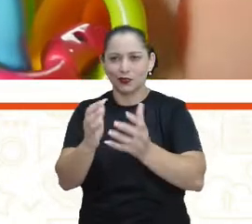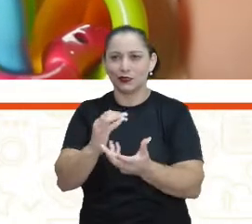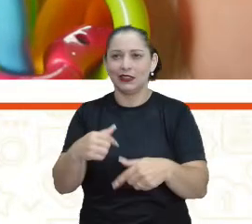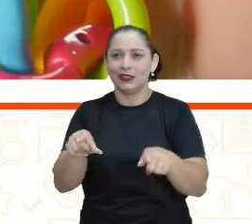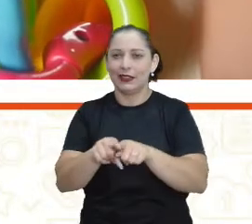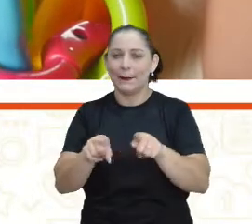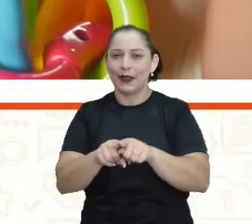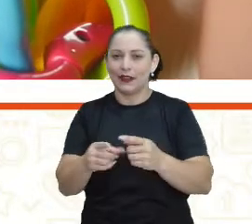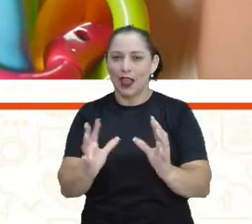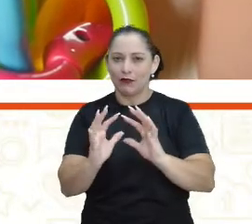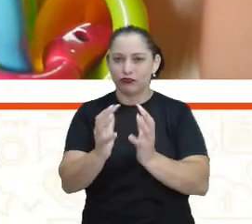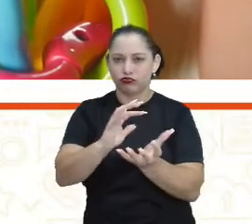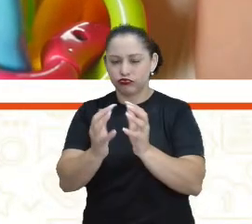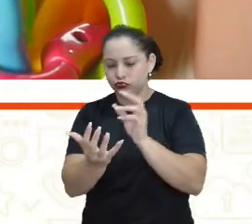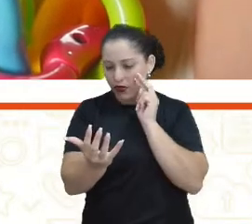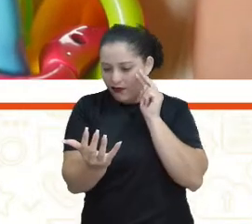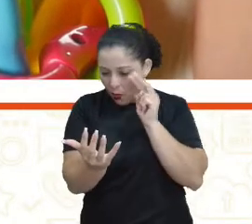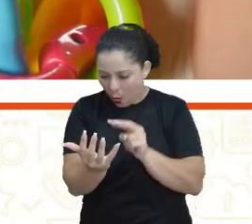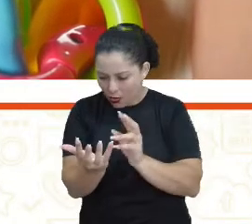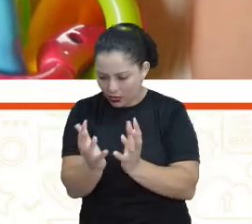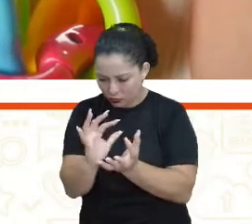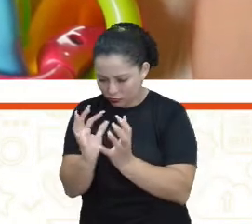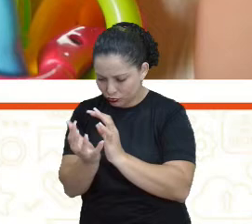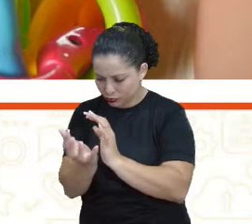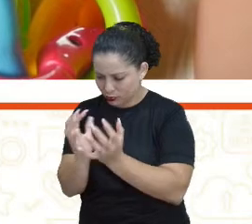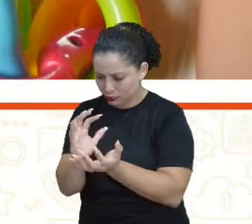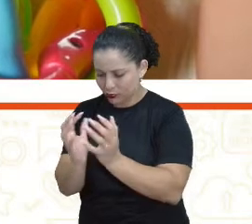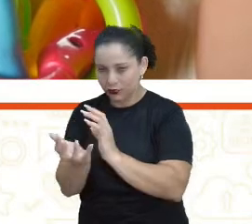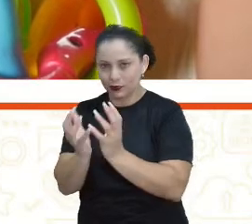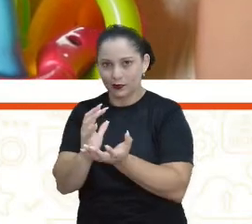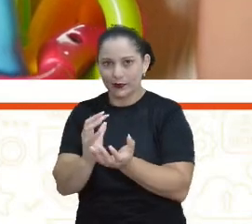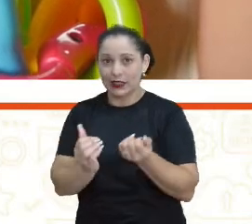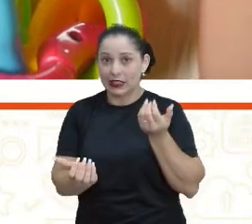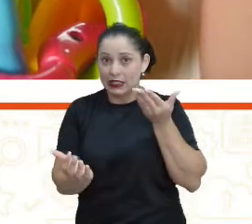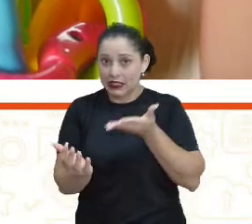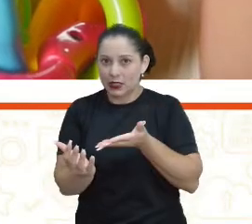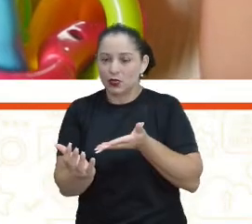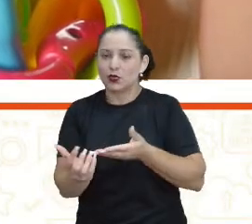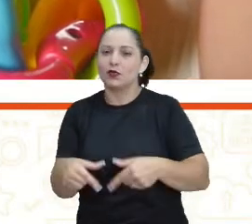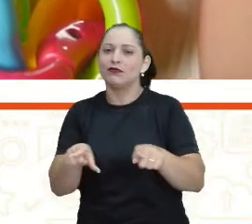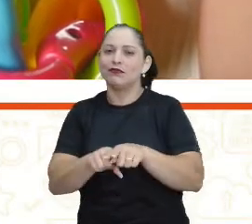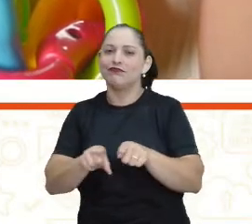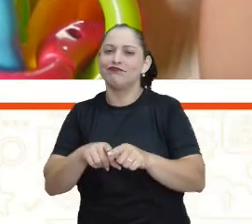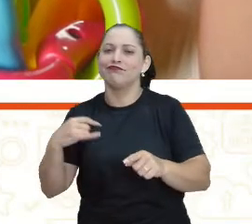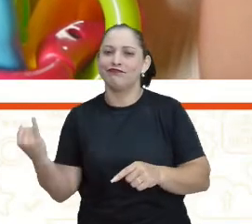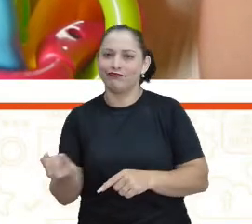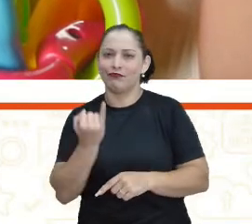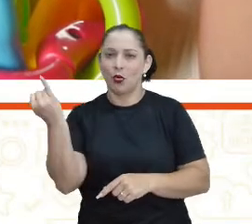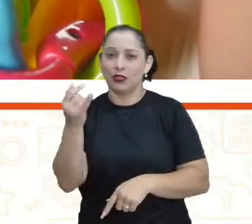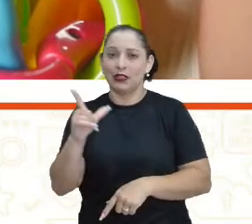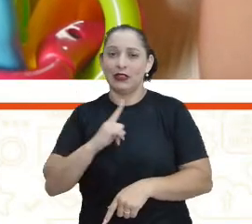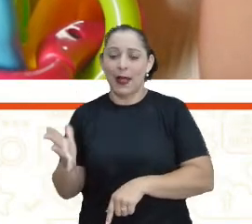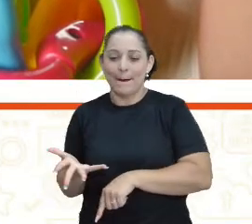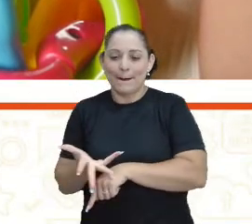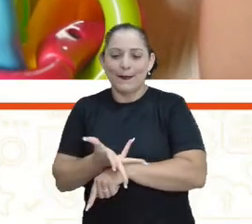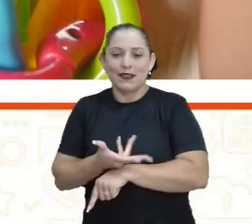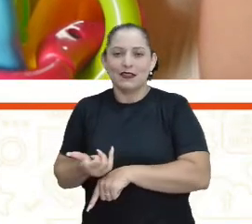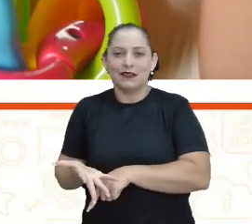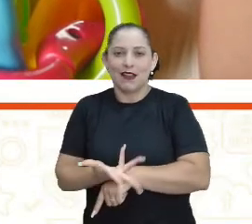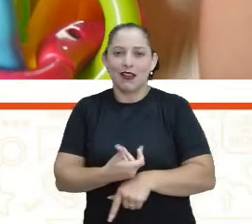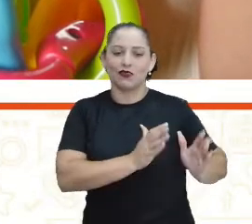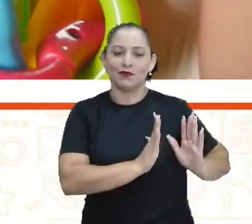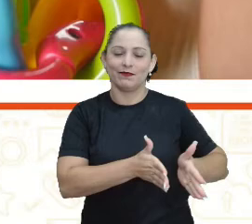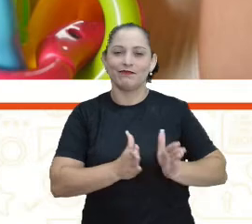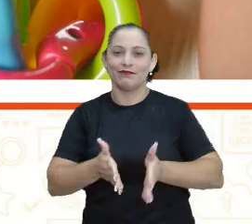E olhe para esse material que ele está manuseando. E isso vai se estender, enquanto aquisição de habilidade, para o